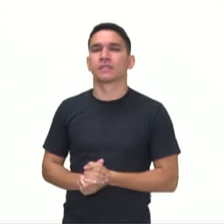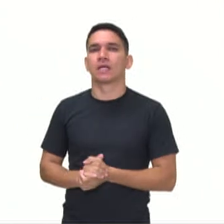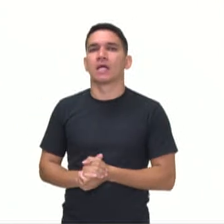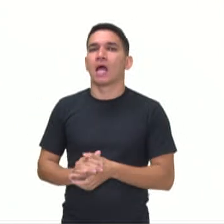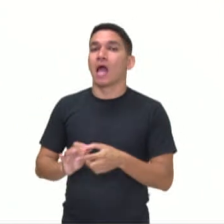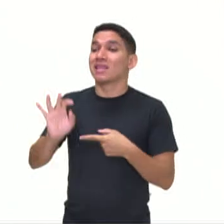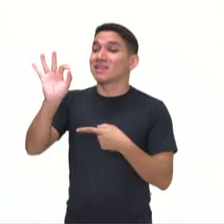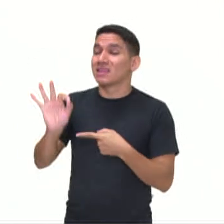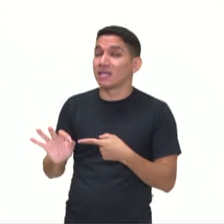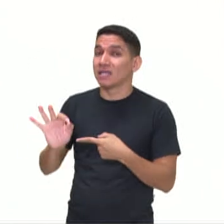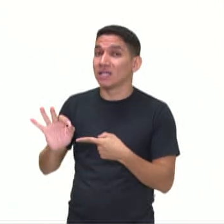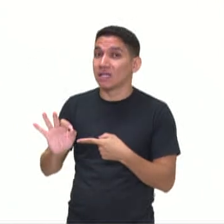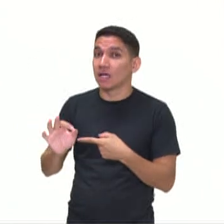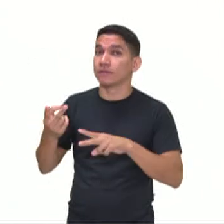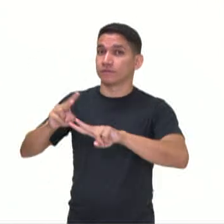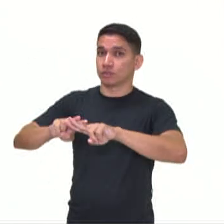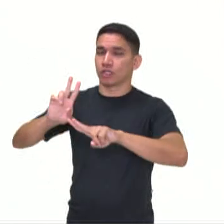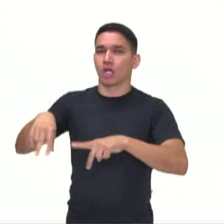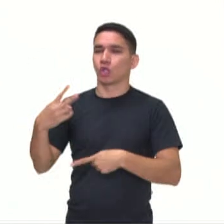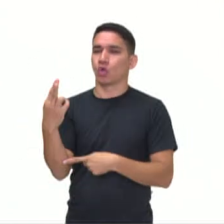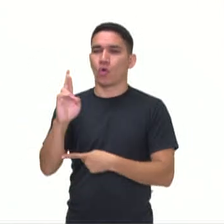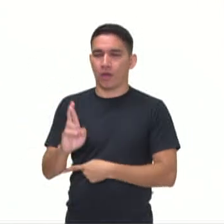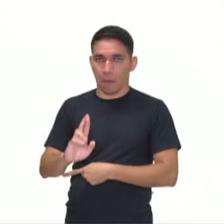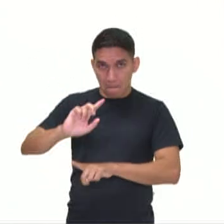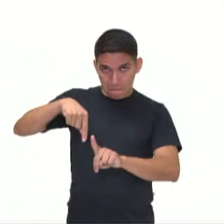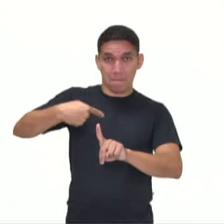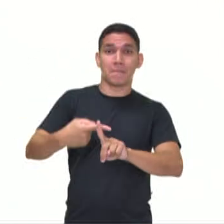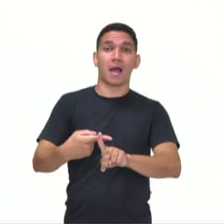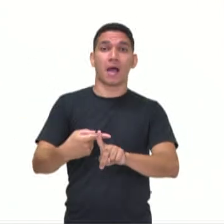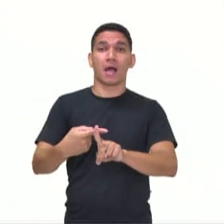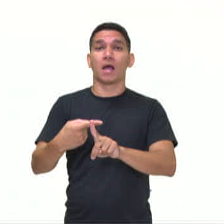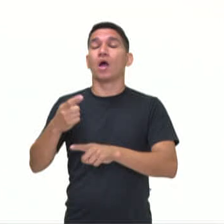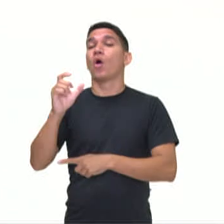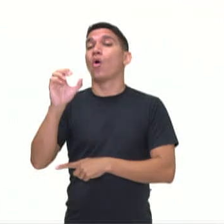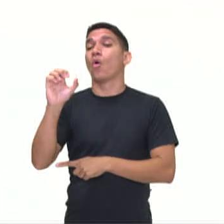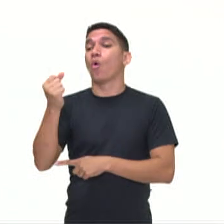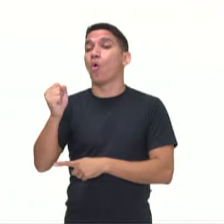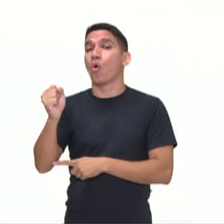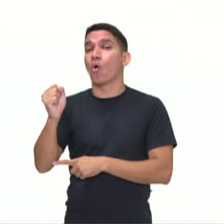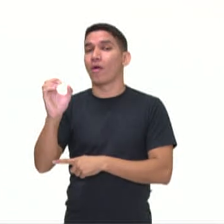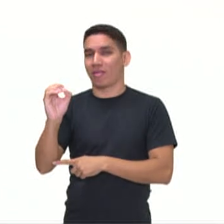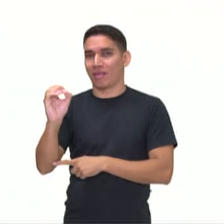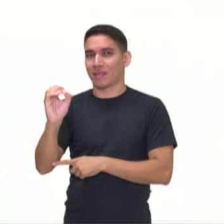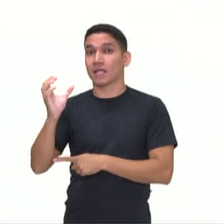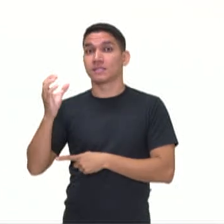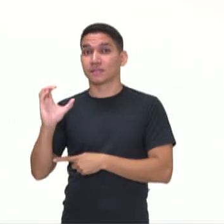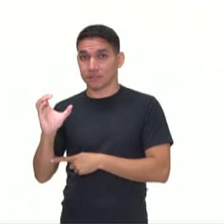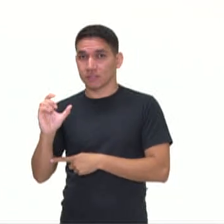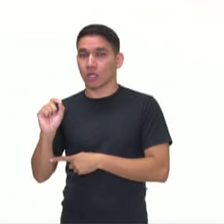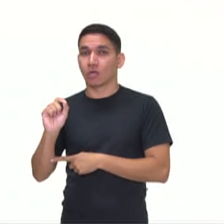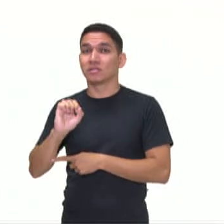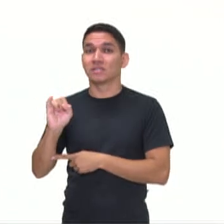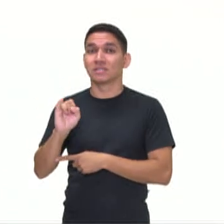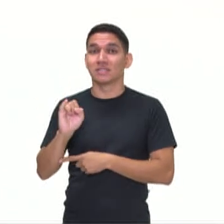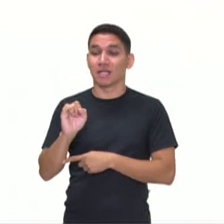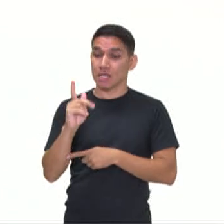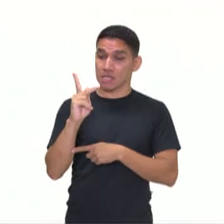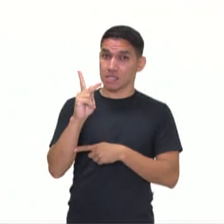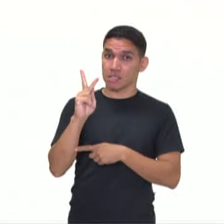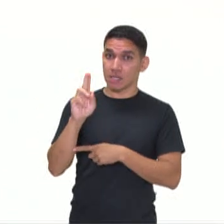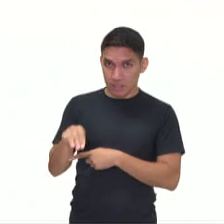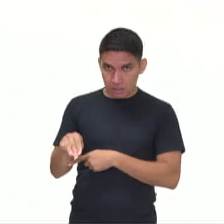taxa fixa de R$ 2,00 mais 80 centavos ali por quilômetro rodado, tá?